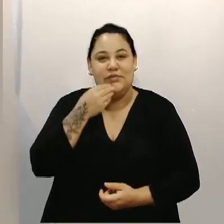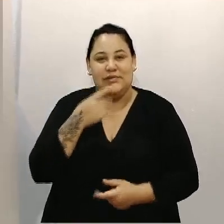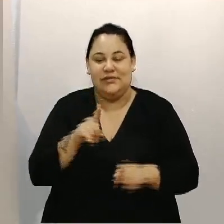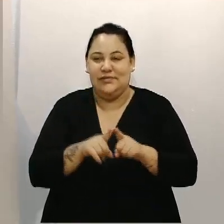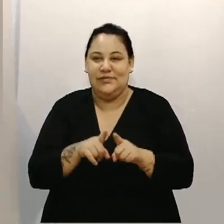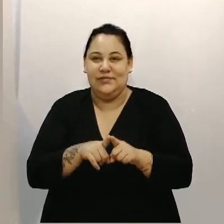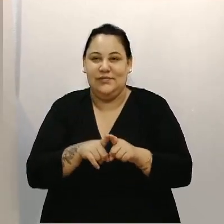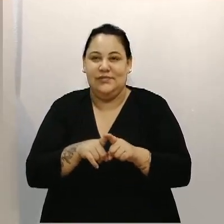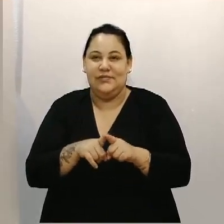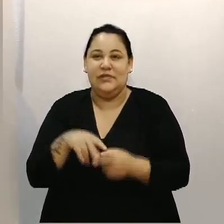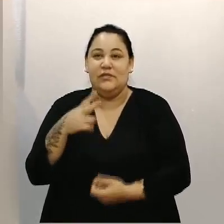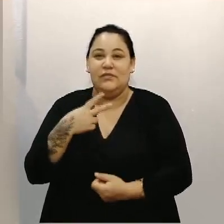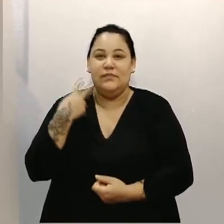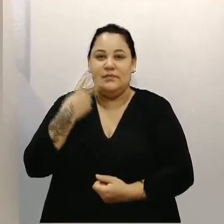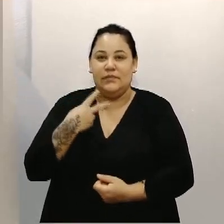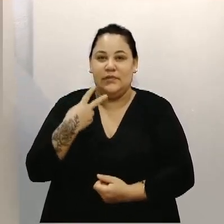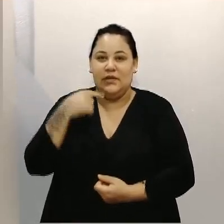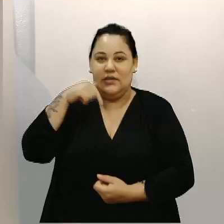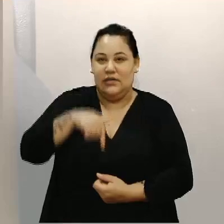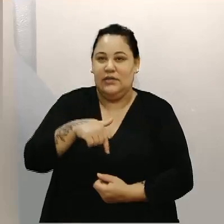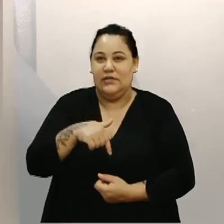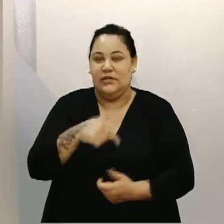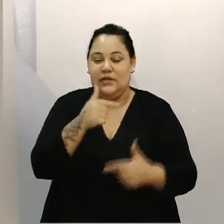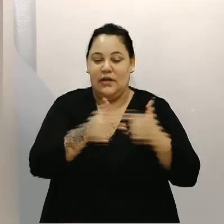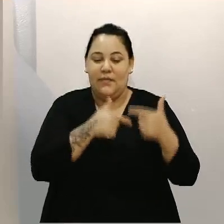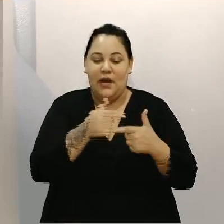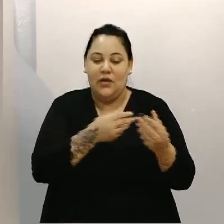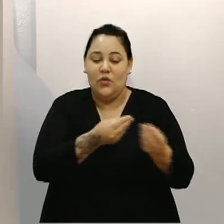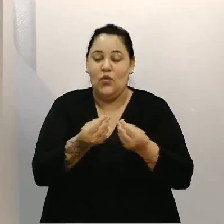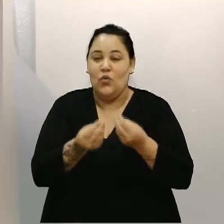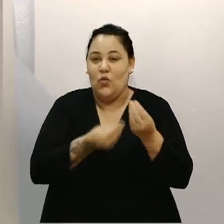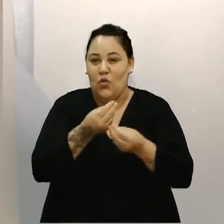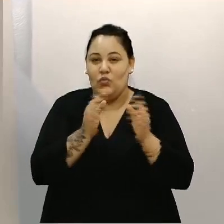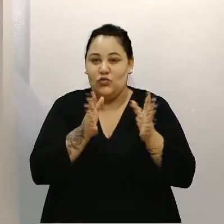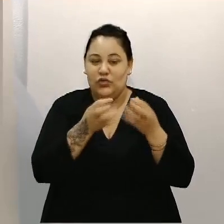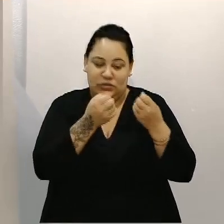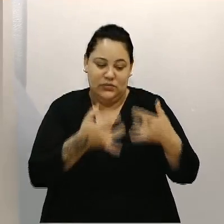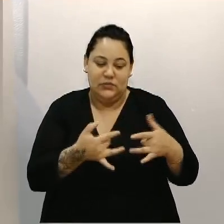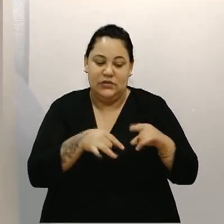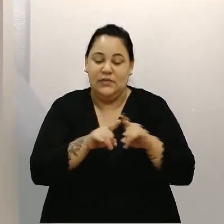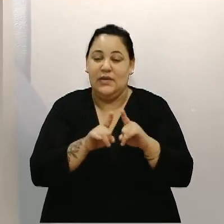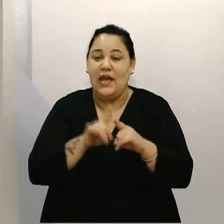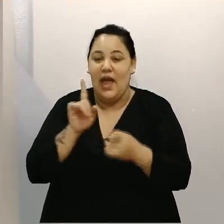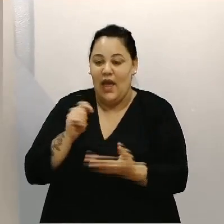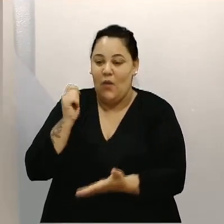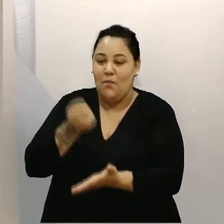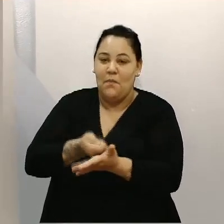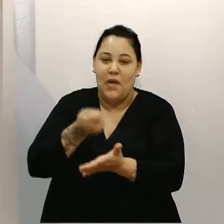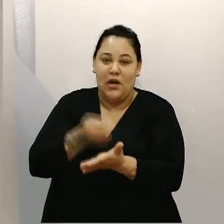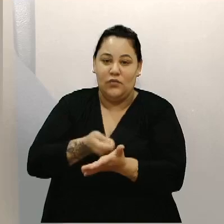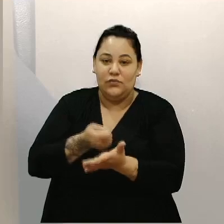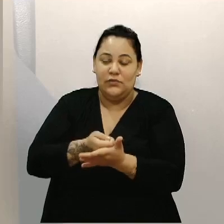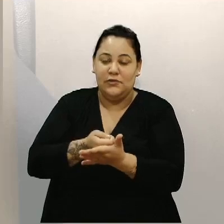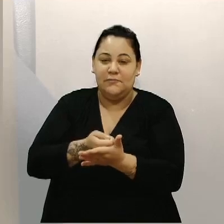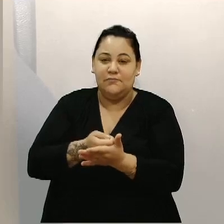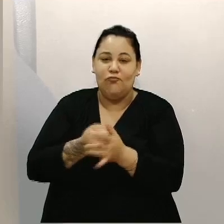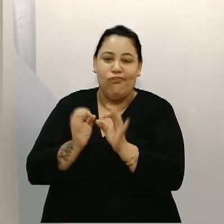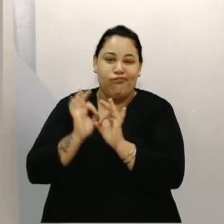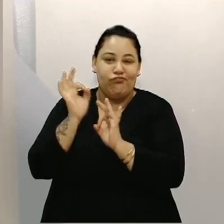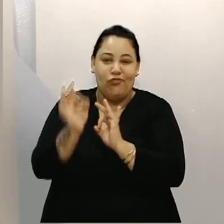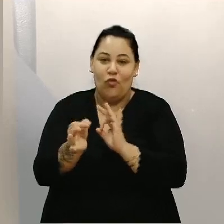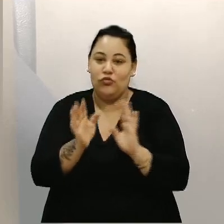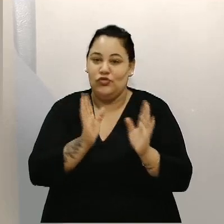E, vereadora, esse trabalho, como a senhora também pontuou, é uma luta que vem de longa data.